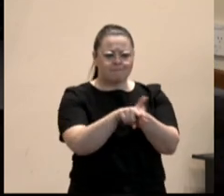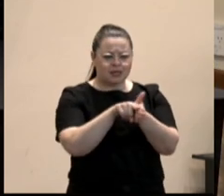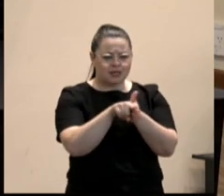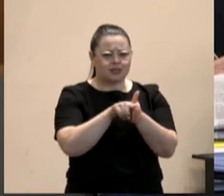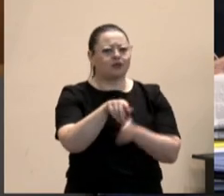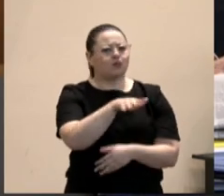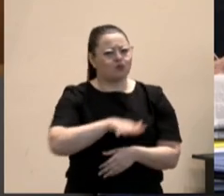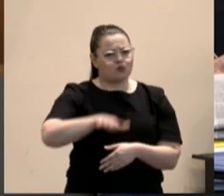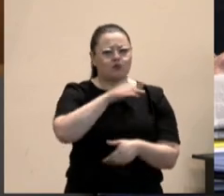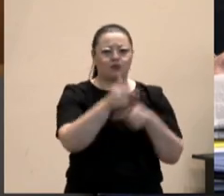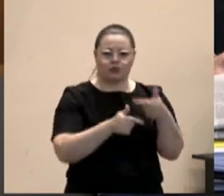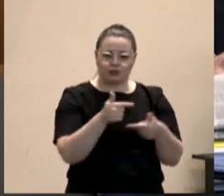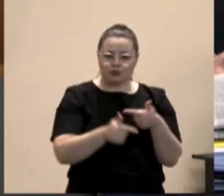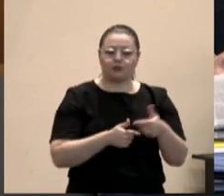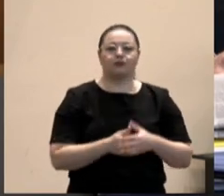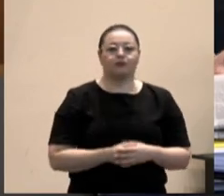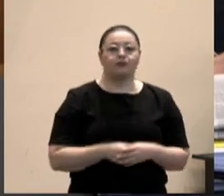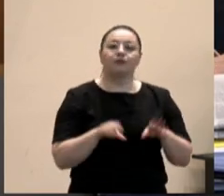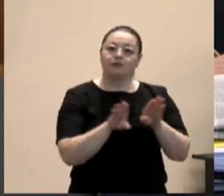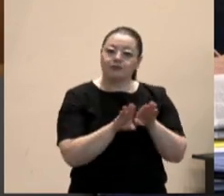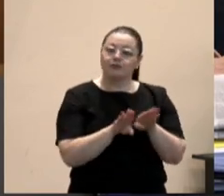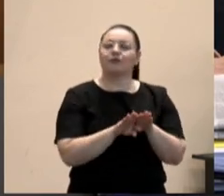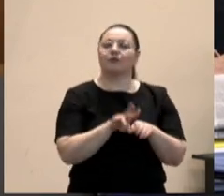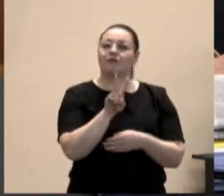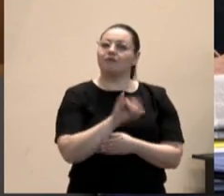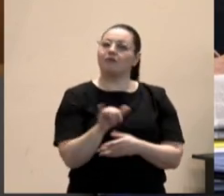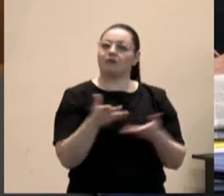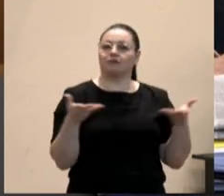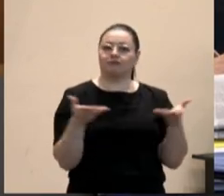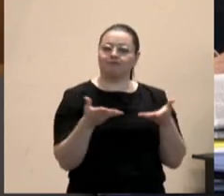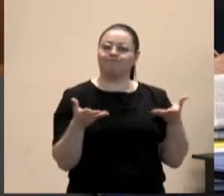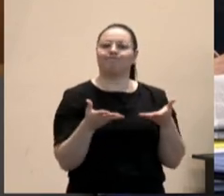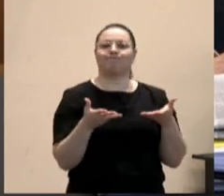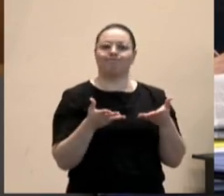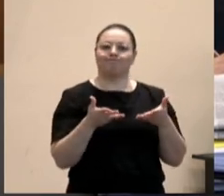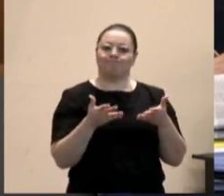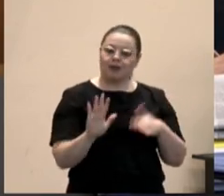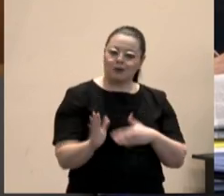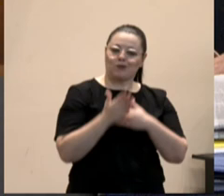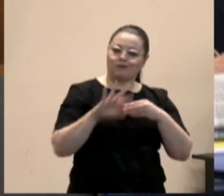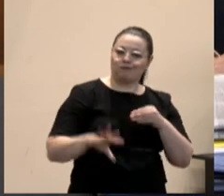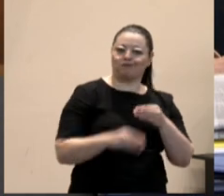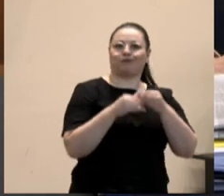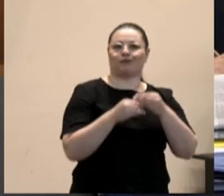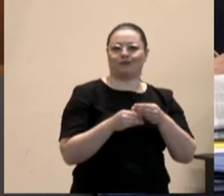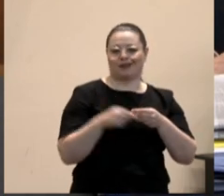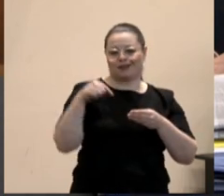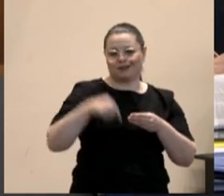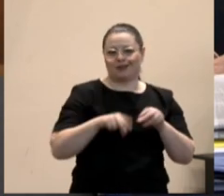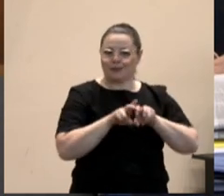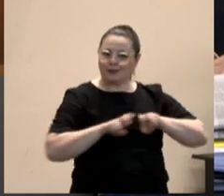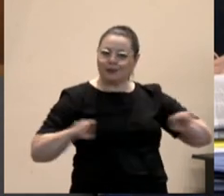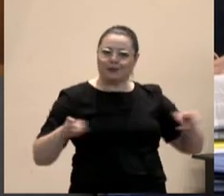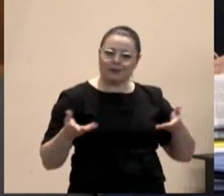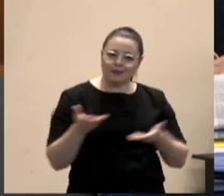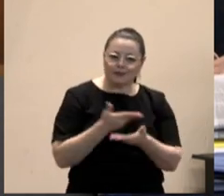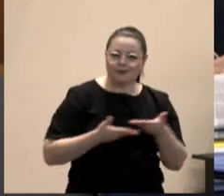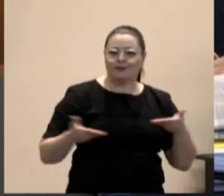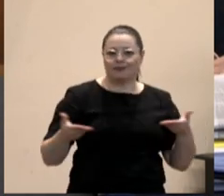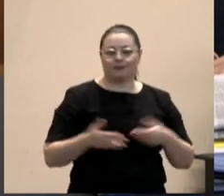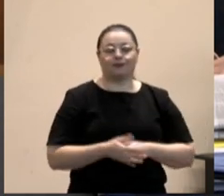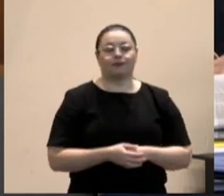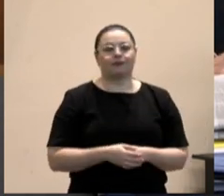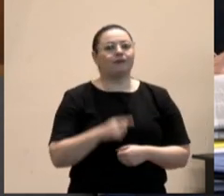área, né, que vai aqui também abrilhantar essa mesa. Nós temos também